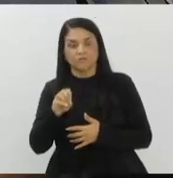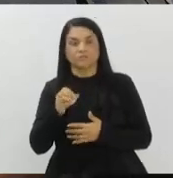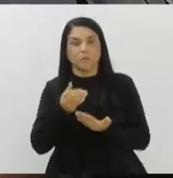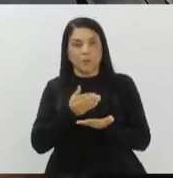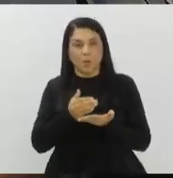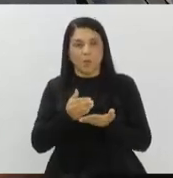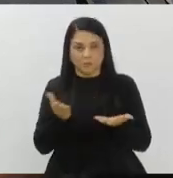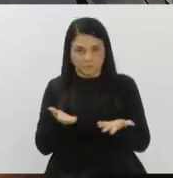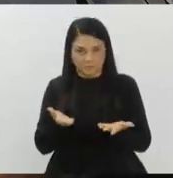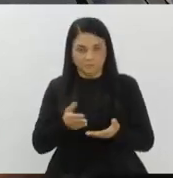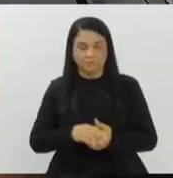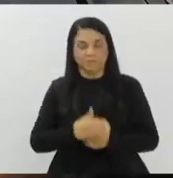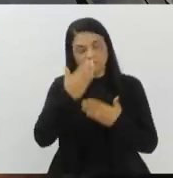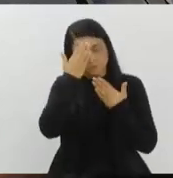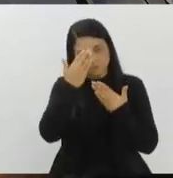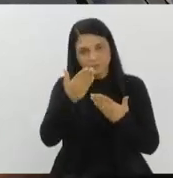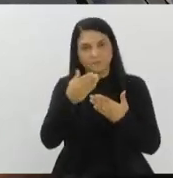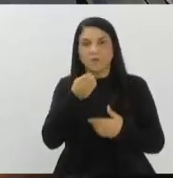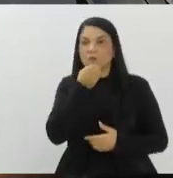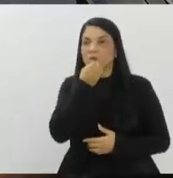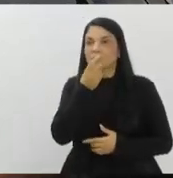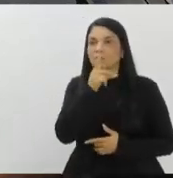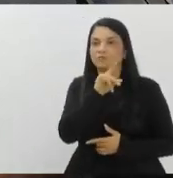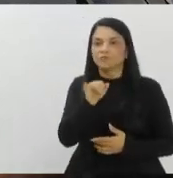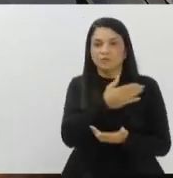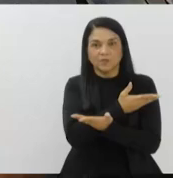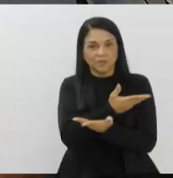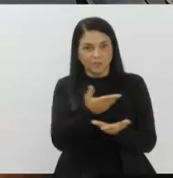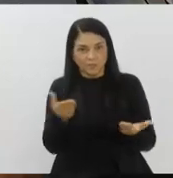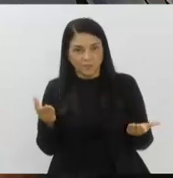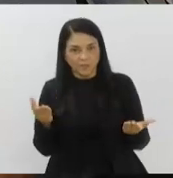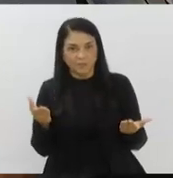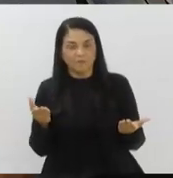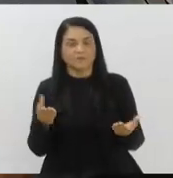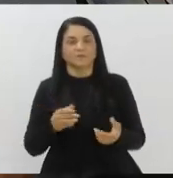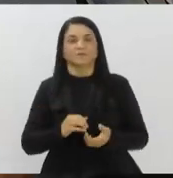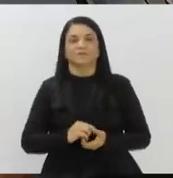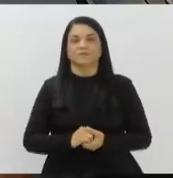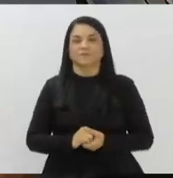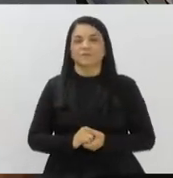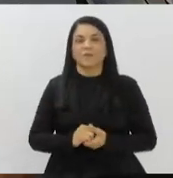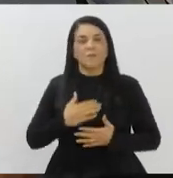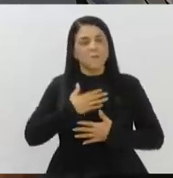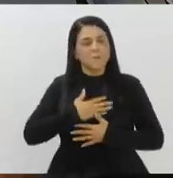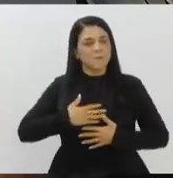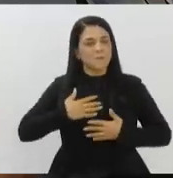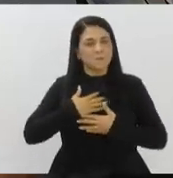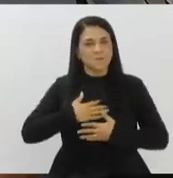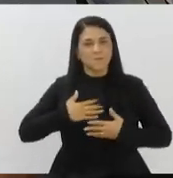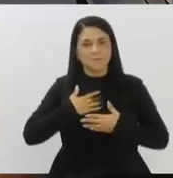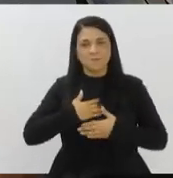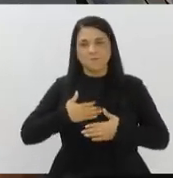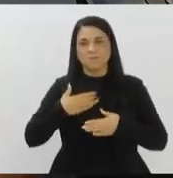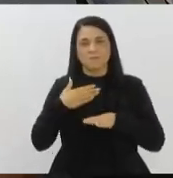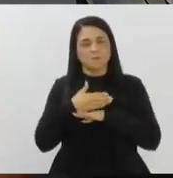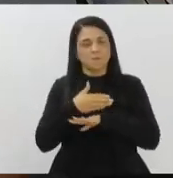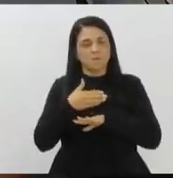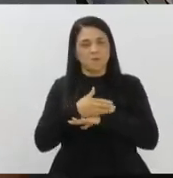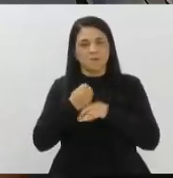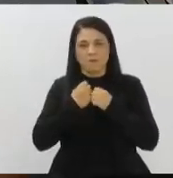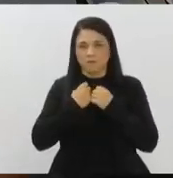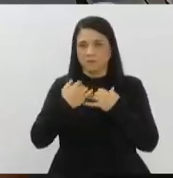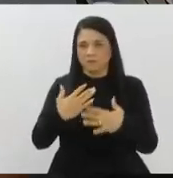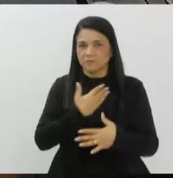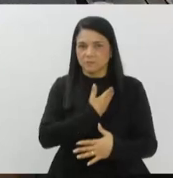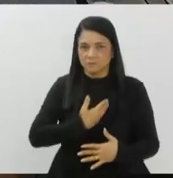Muito obrigada. Bom dia a todas e todos. É um prazer imenso estar participando dessa audiência pública